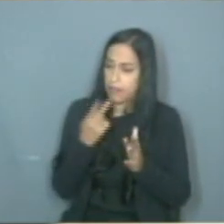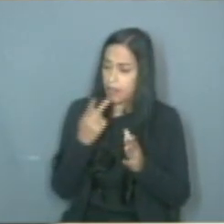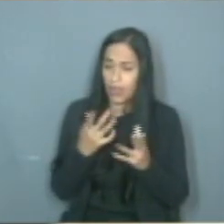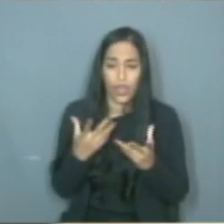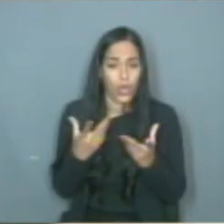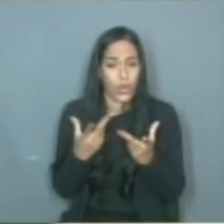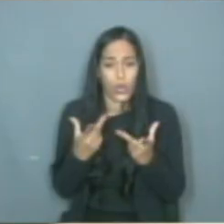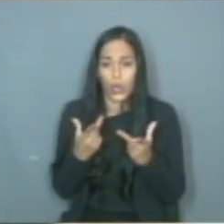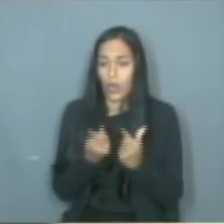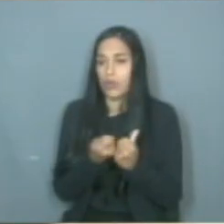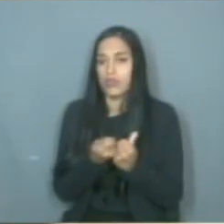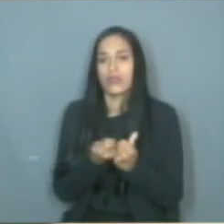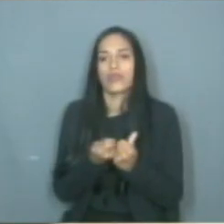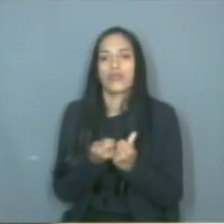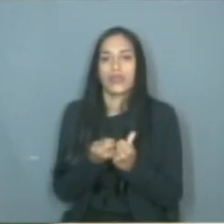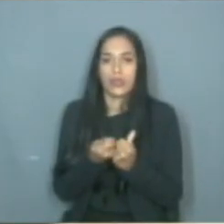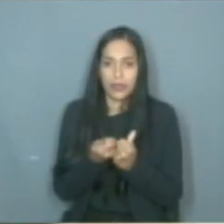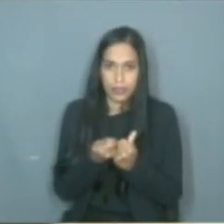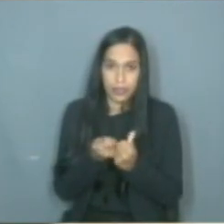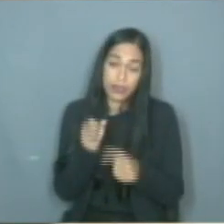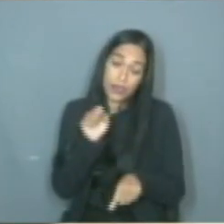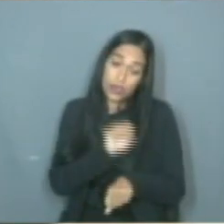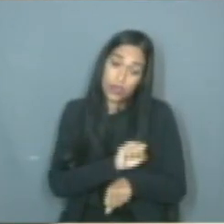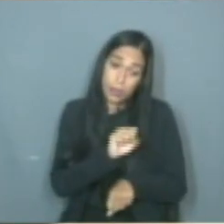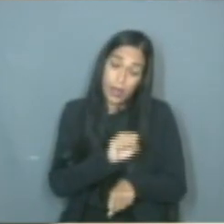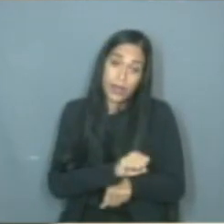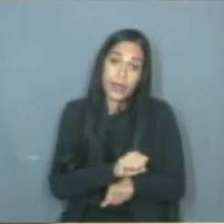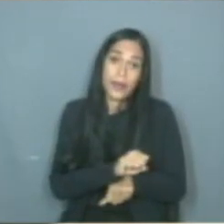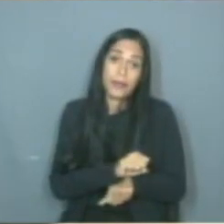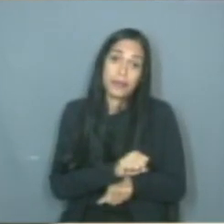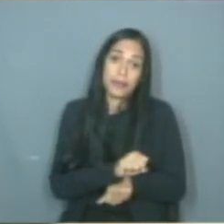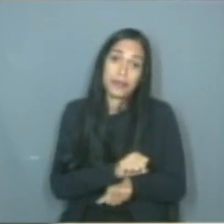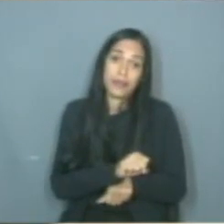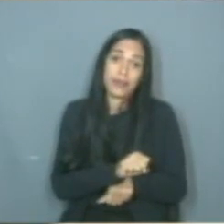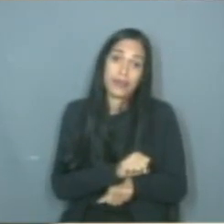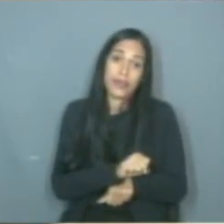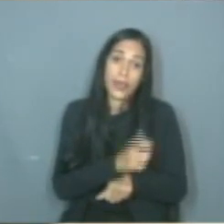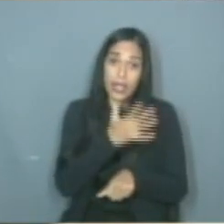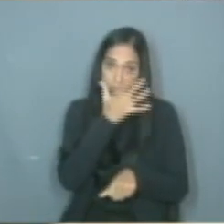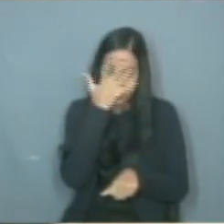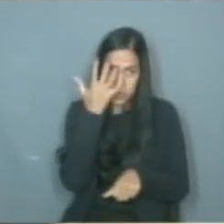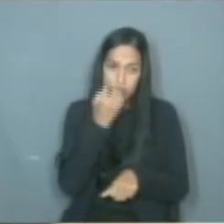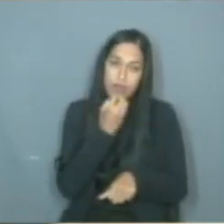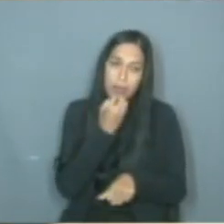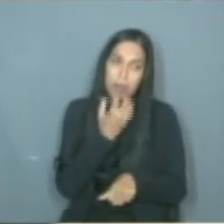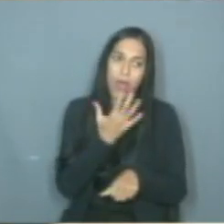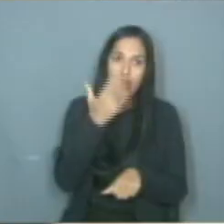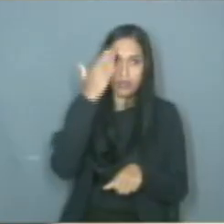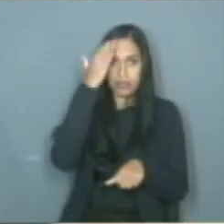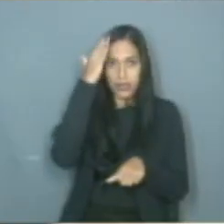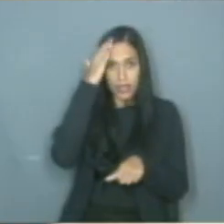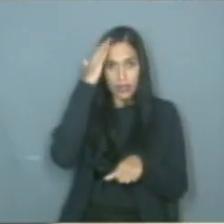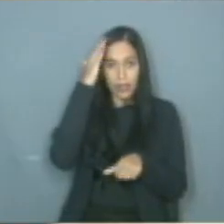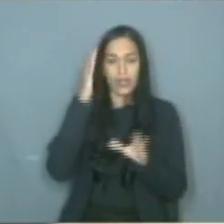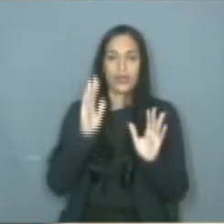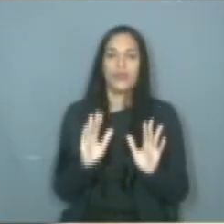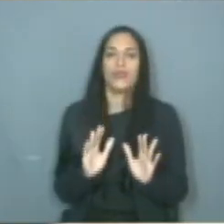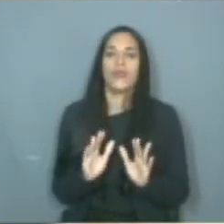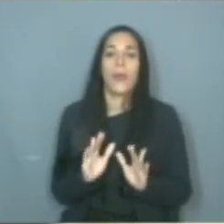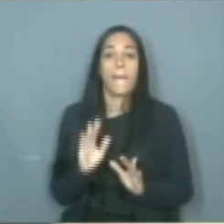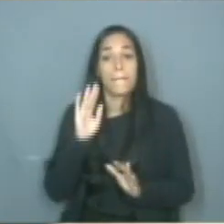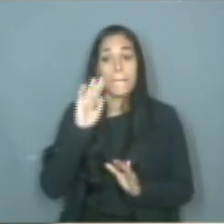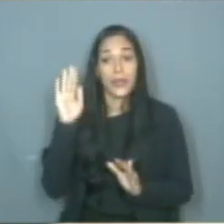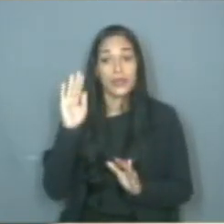situações e aguardar que as pessoas tenham o bom senso, principalmente